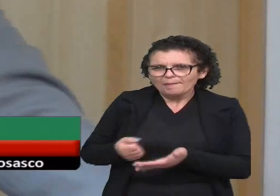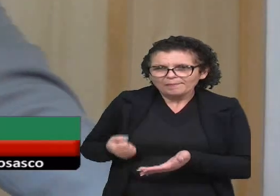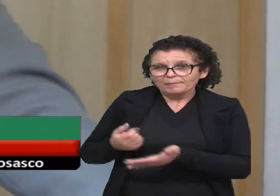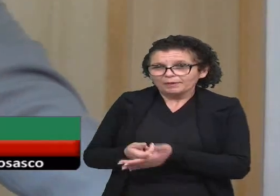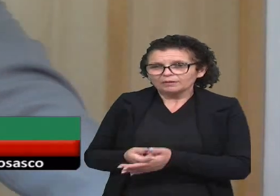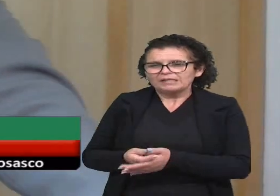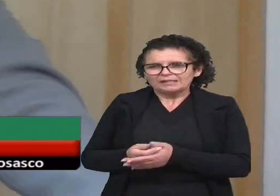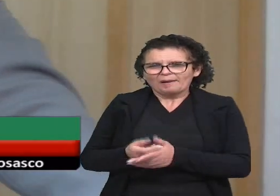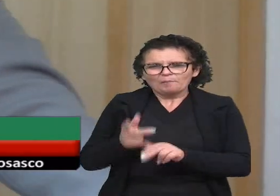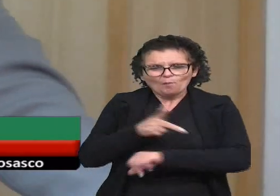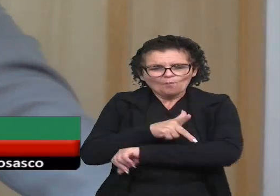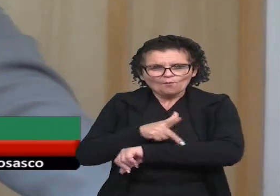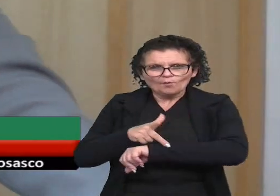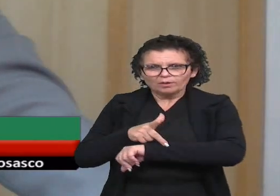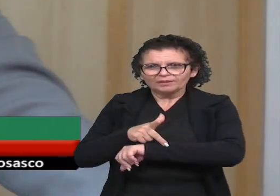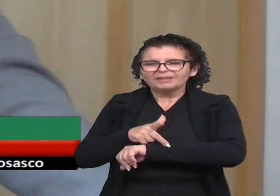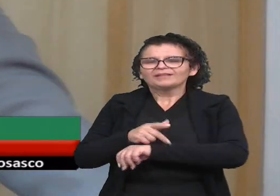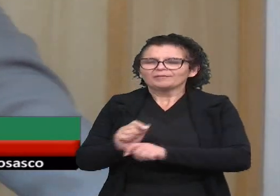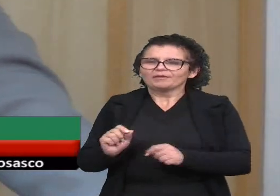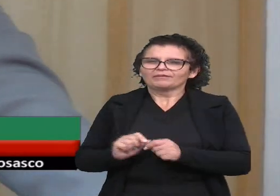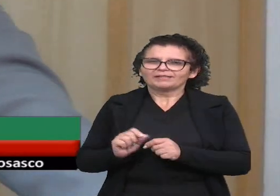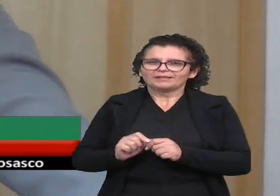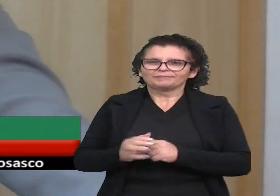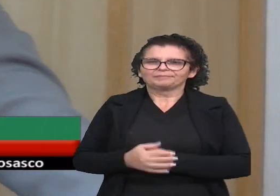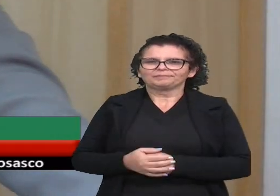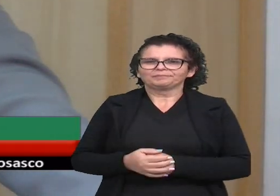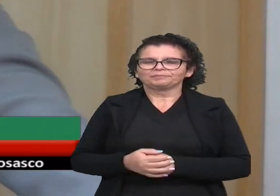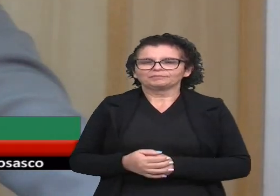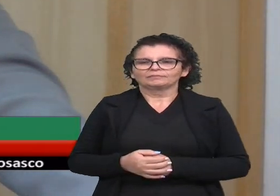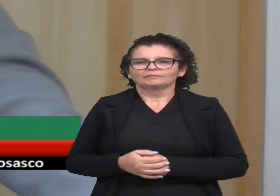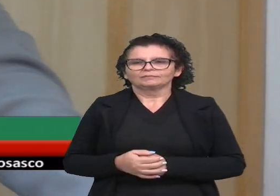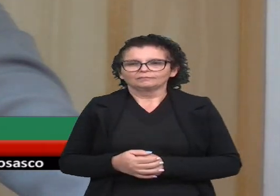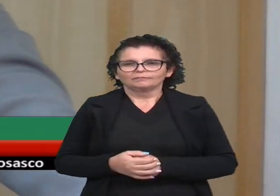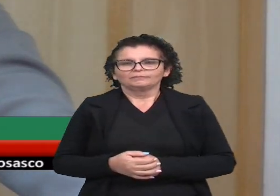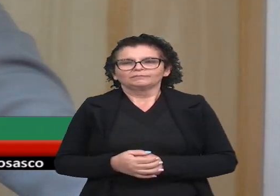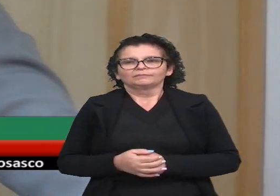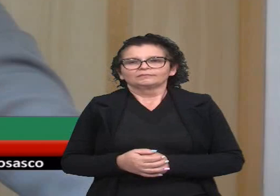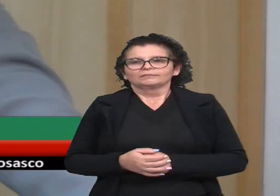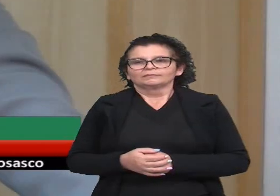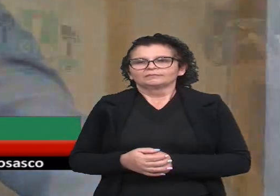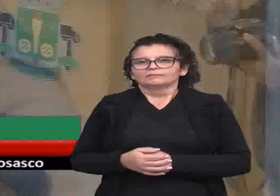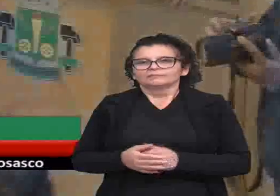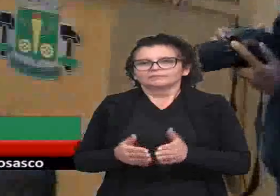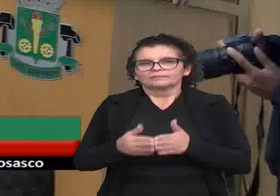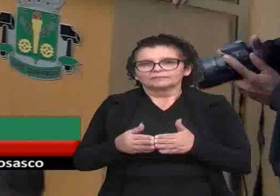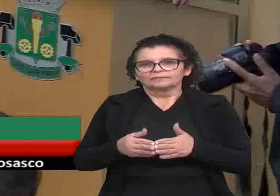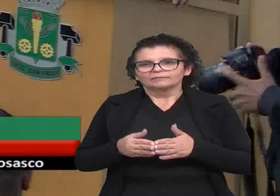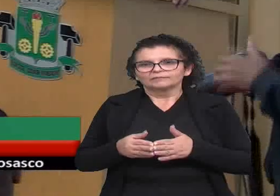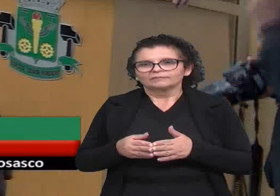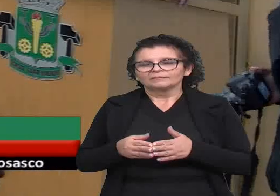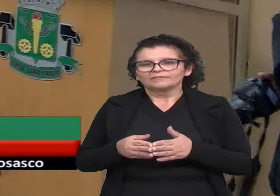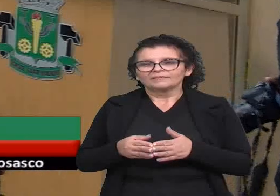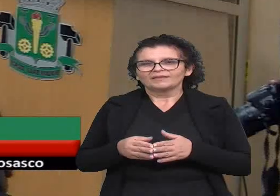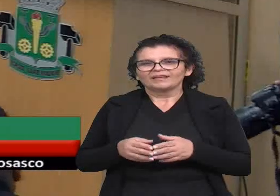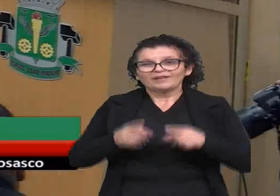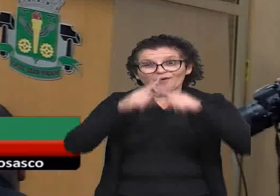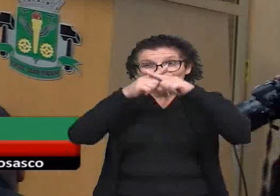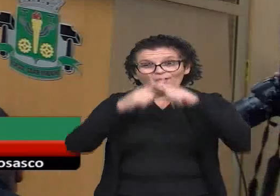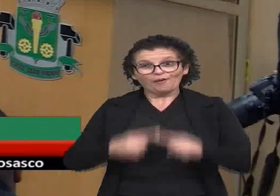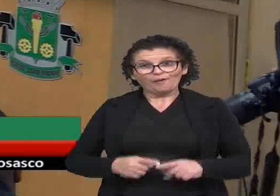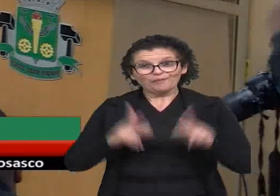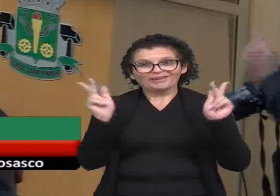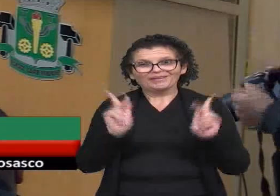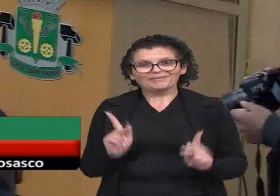limpo, para fazer isso. Uma parte, vereador? Uma parte, não, vereador. Uma parte. Como você falou de Copa da Paz, né,